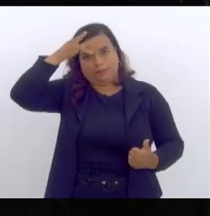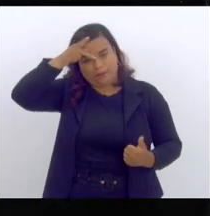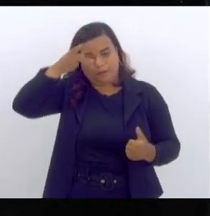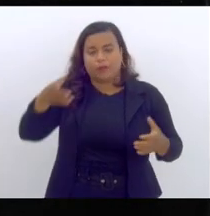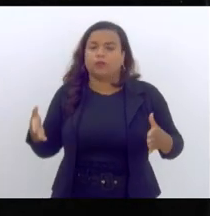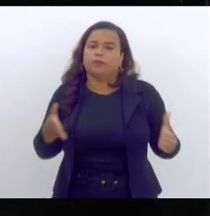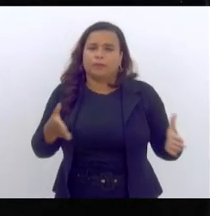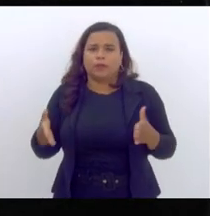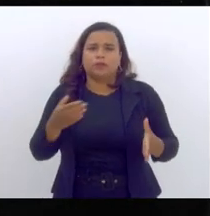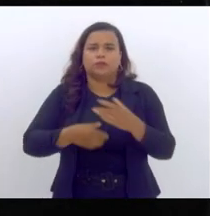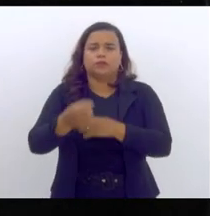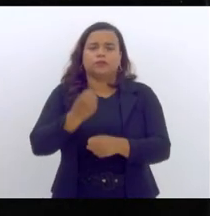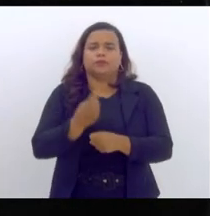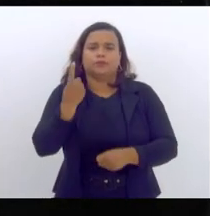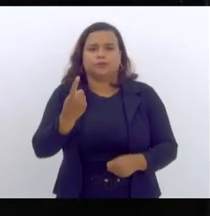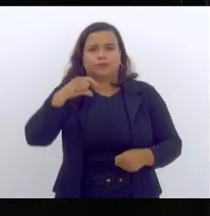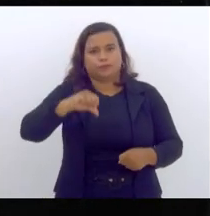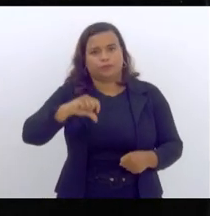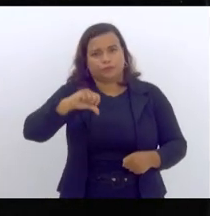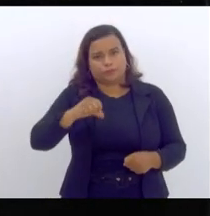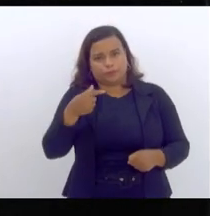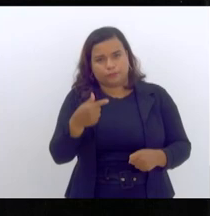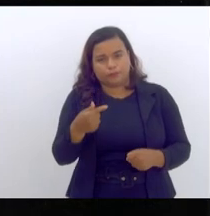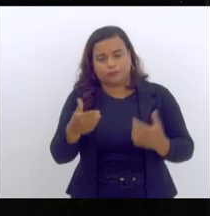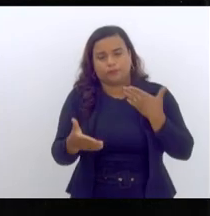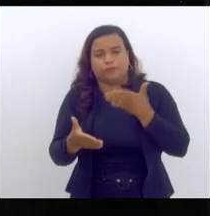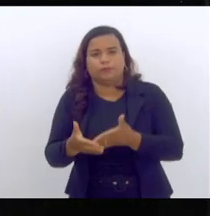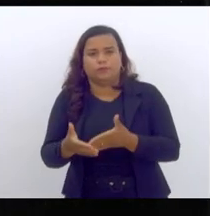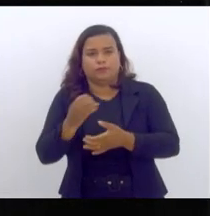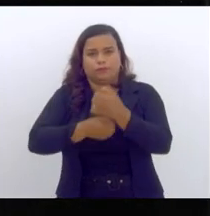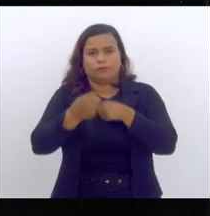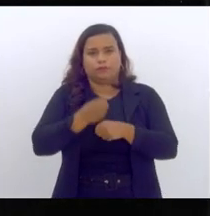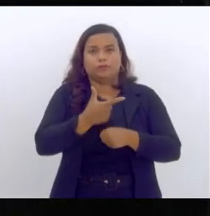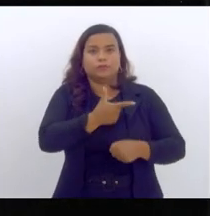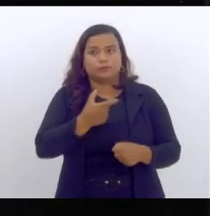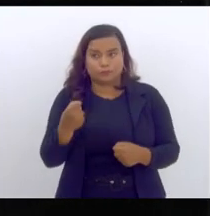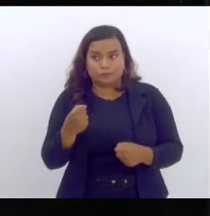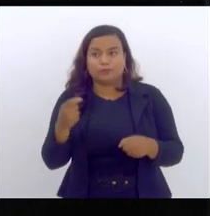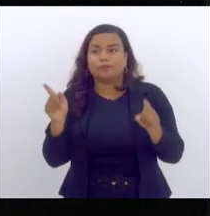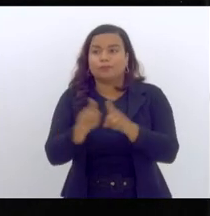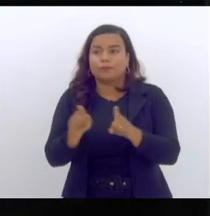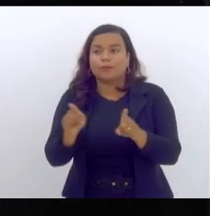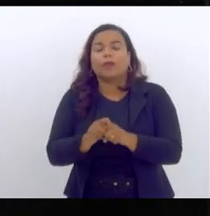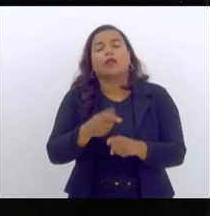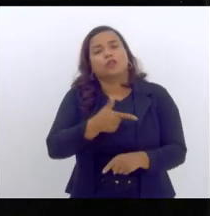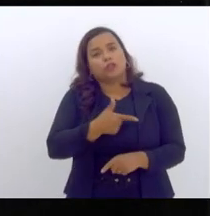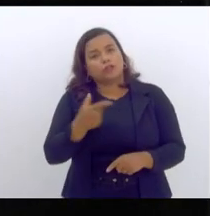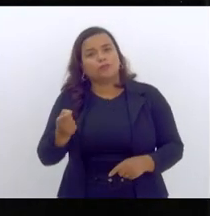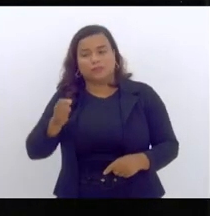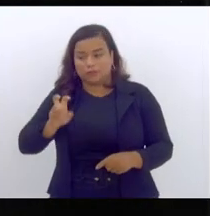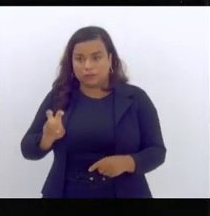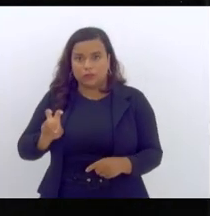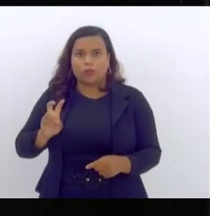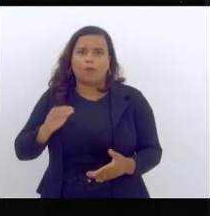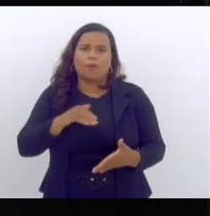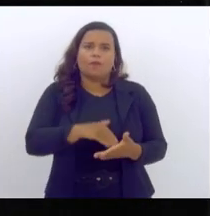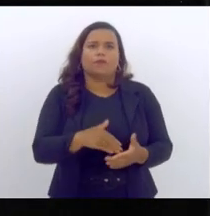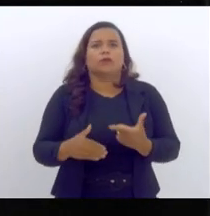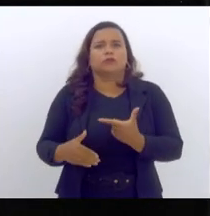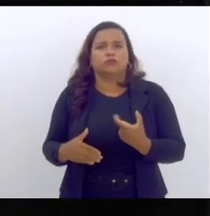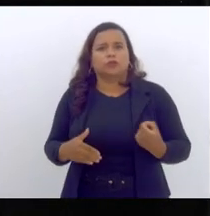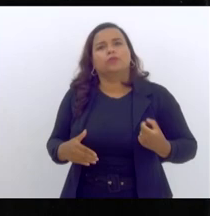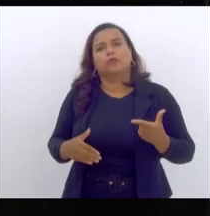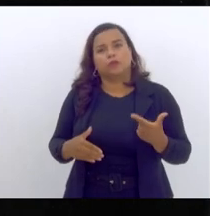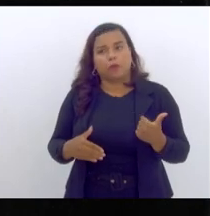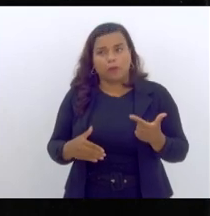espírito de 1997 a 2000 e de 2005 a 2012 a